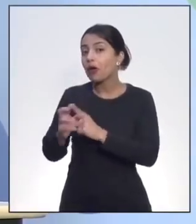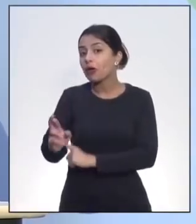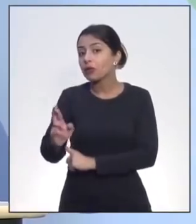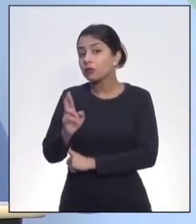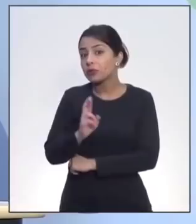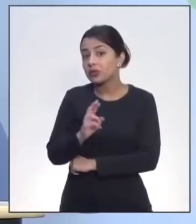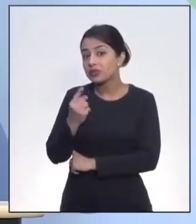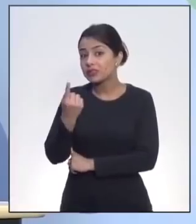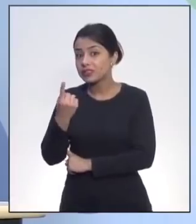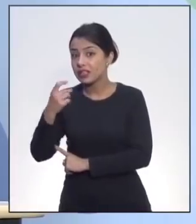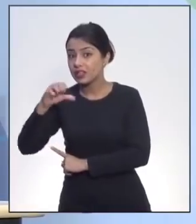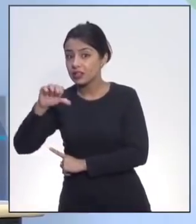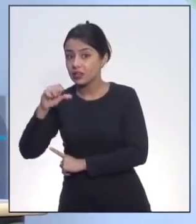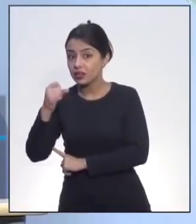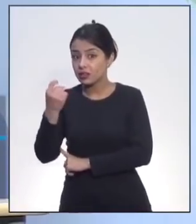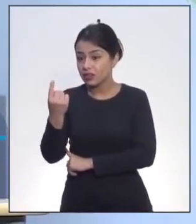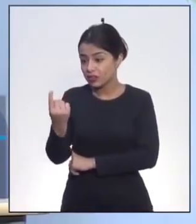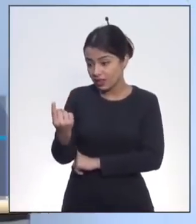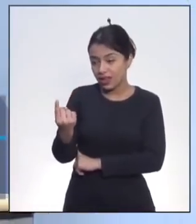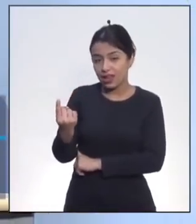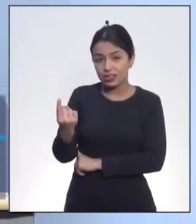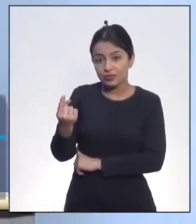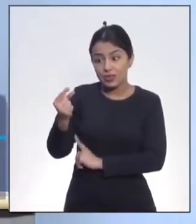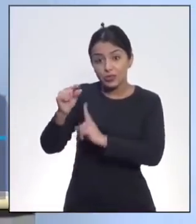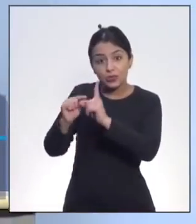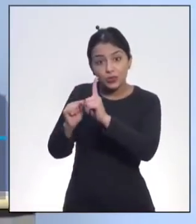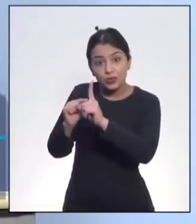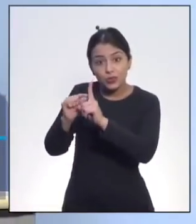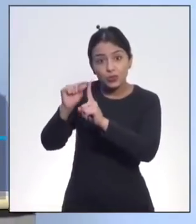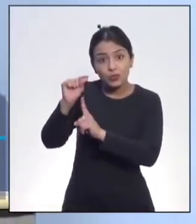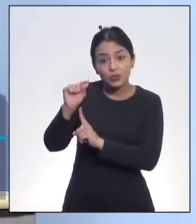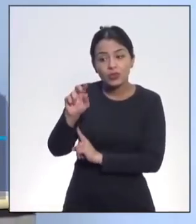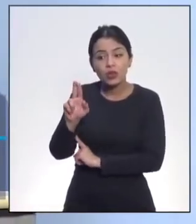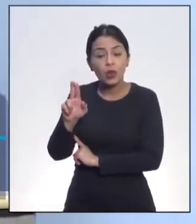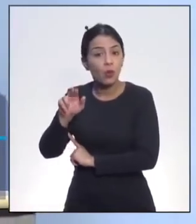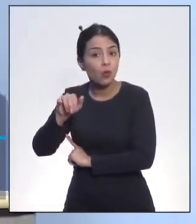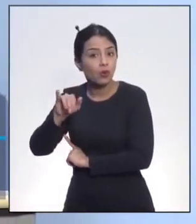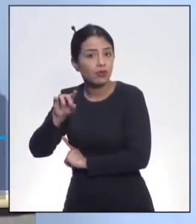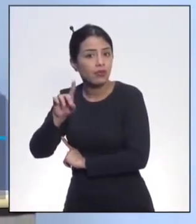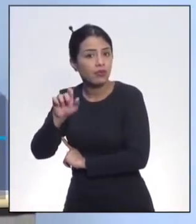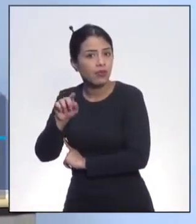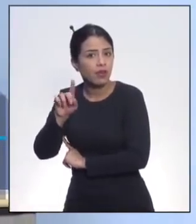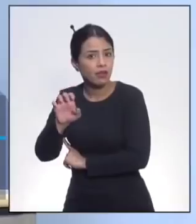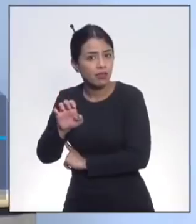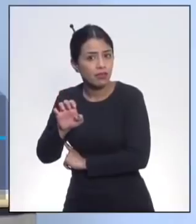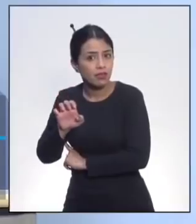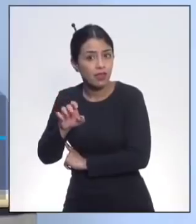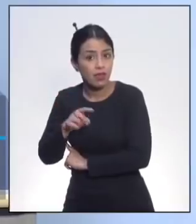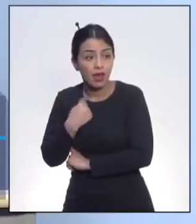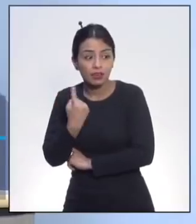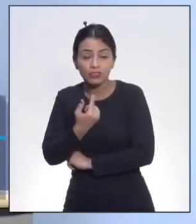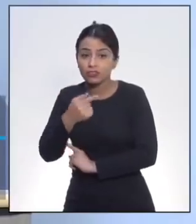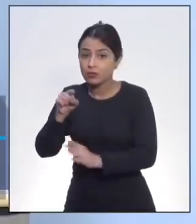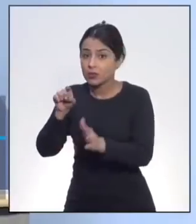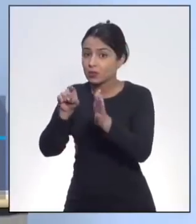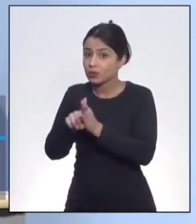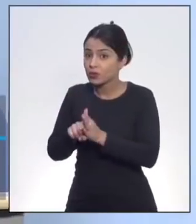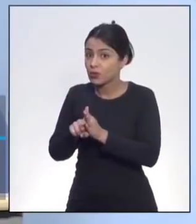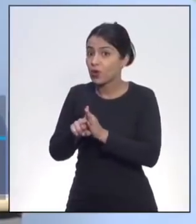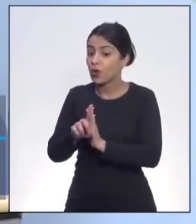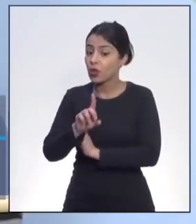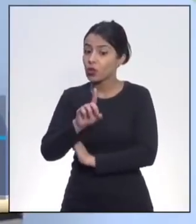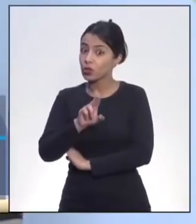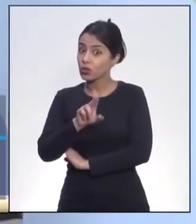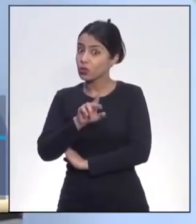são 191 unidades. A pergunta era em dúzias, Verdade, gente. Alessandra.